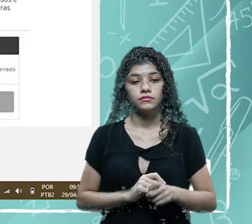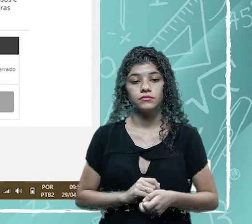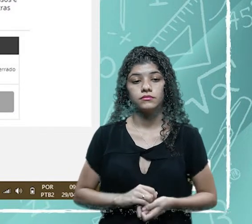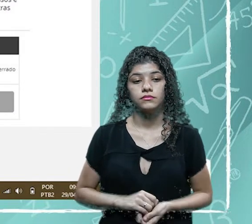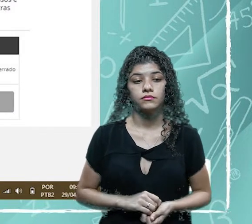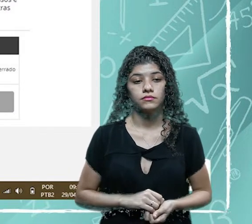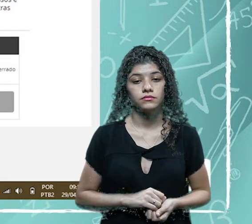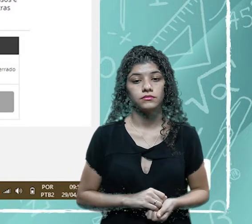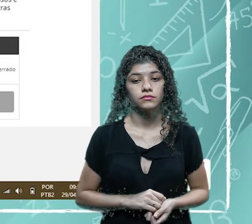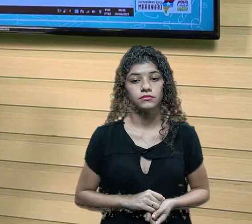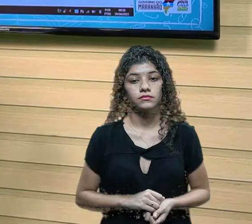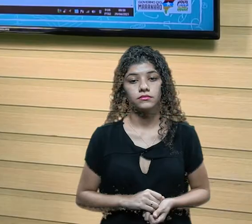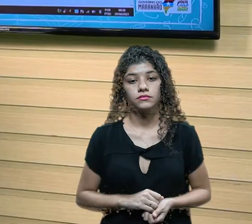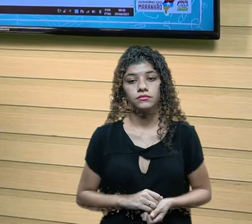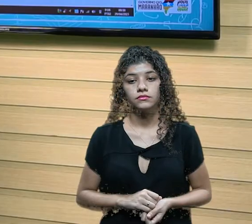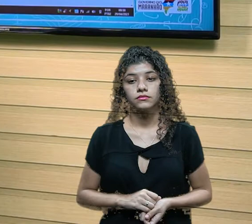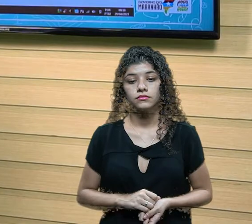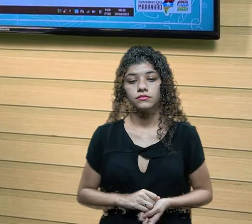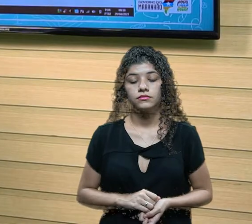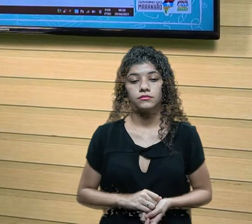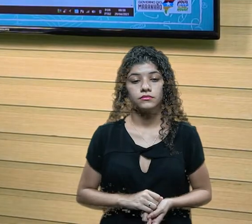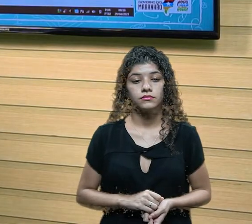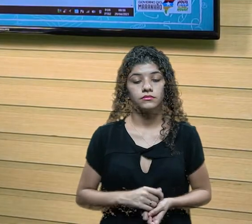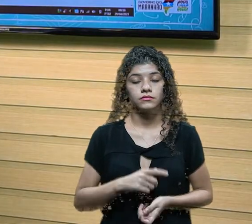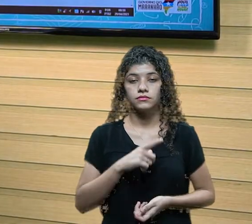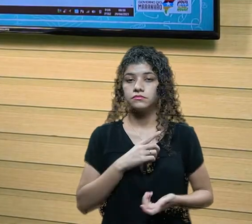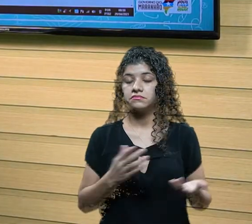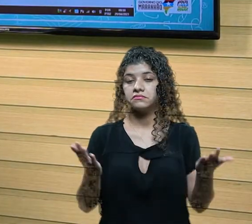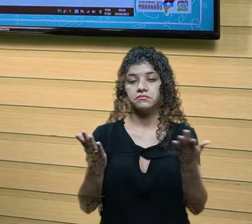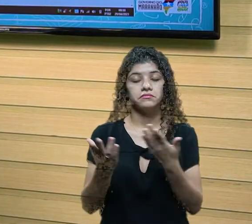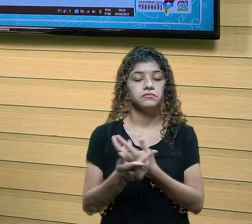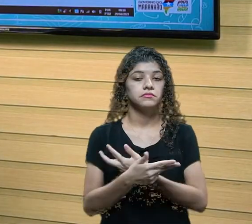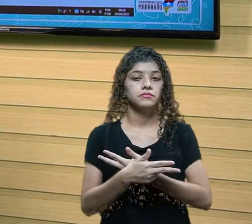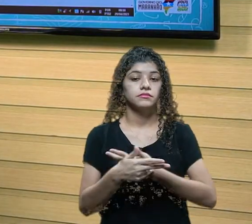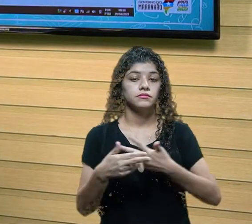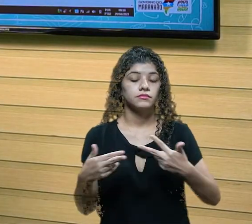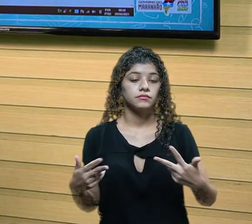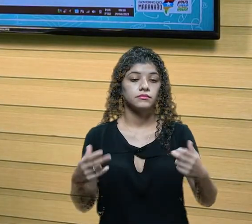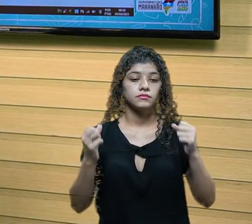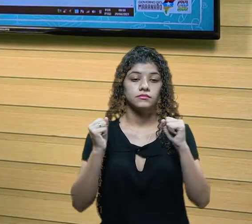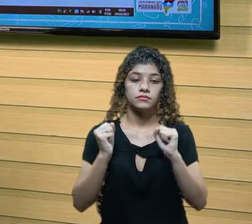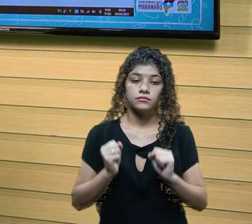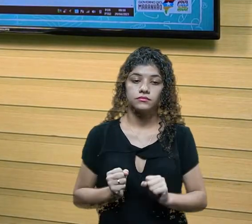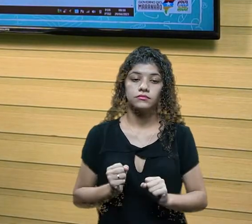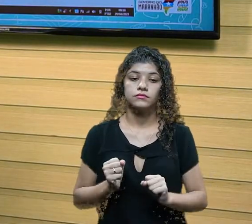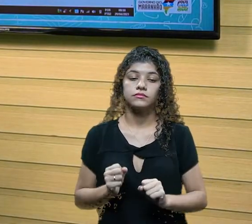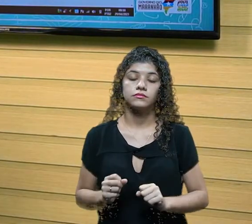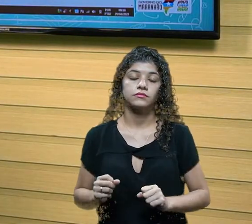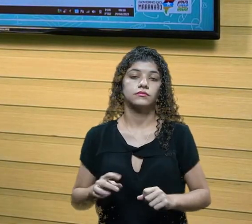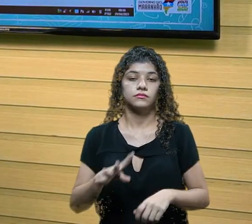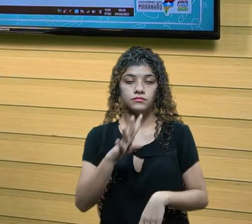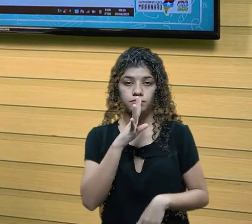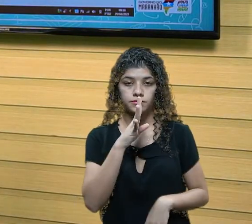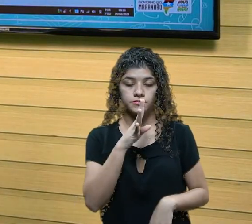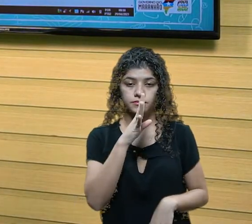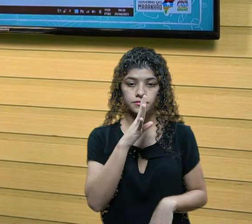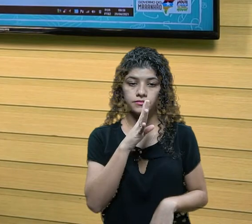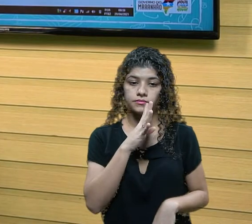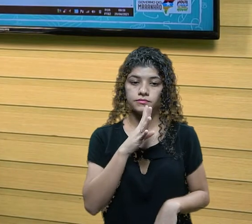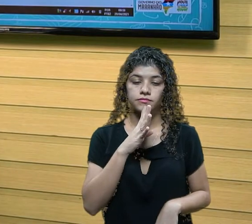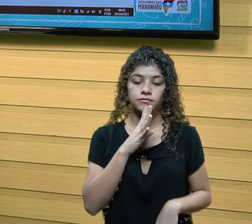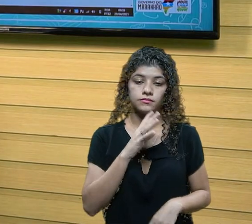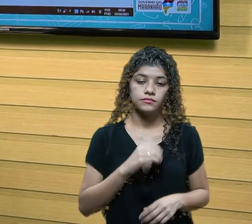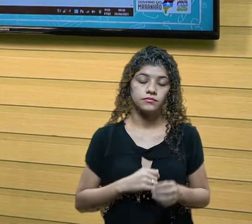evento um orquishop online Oi gente tem várias plataformas que possibilitam essa facilidade de um evento online